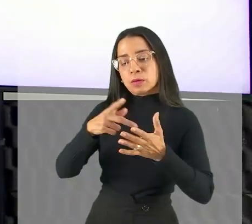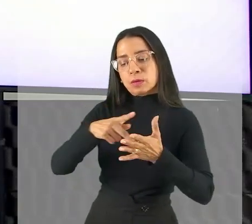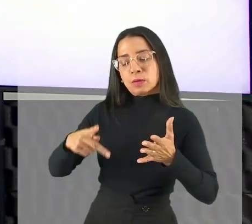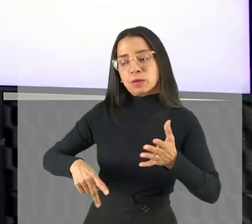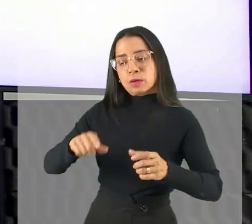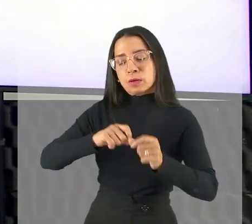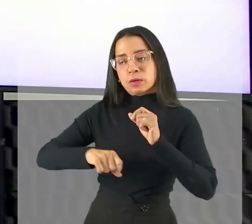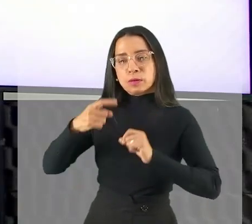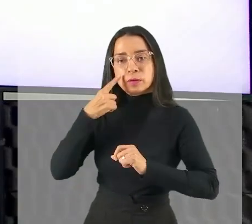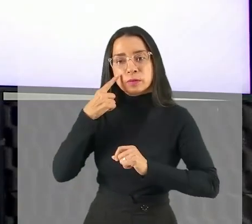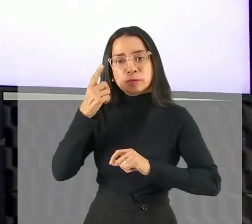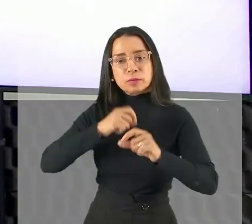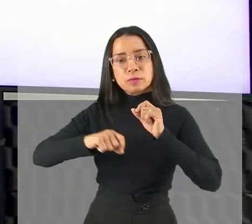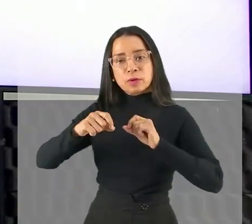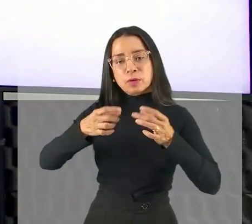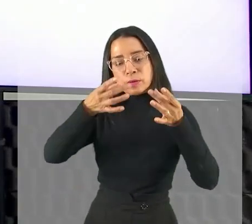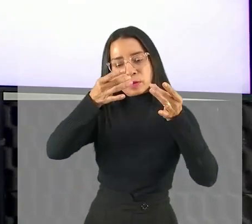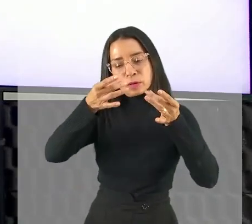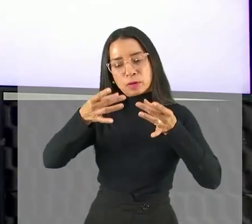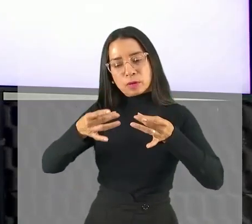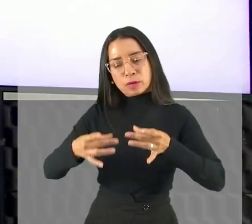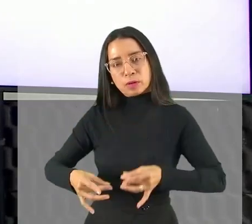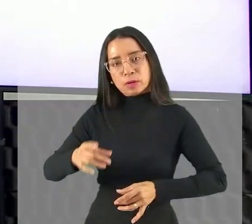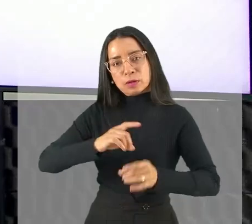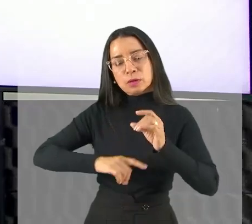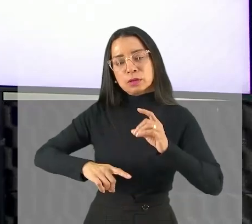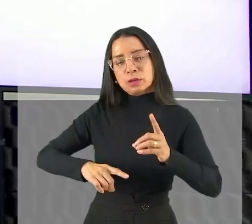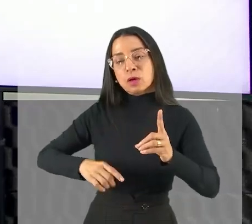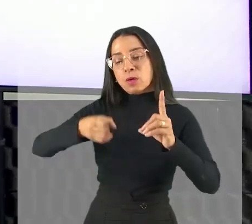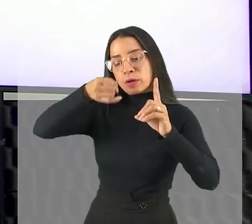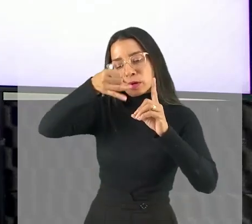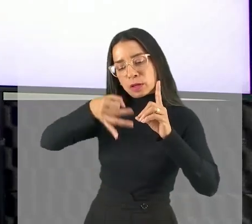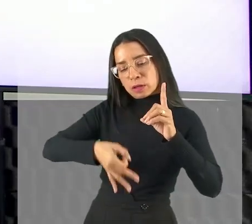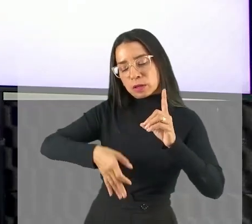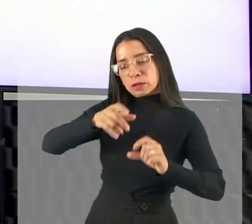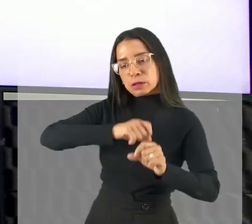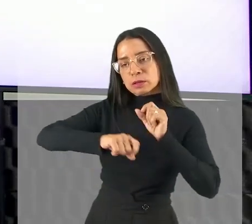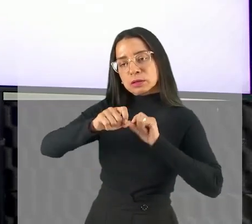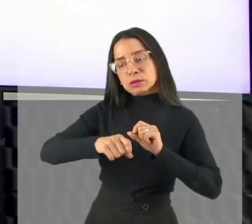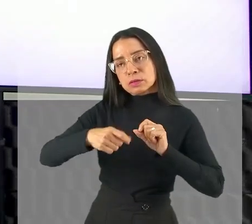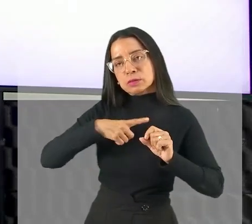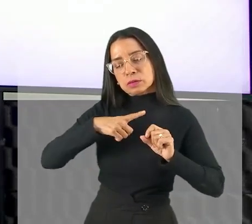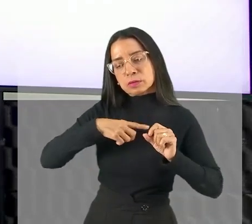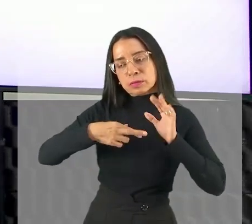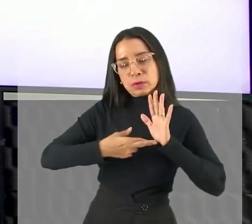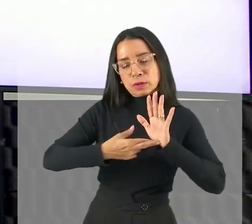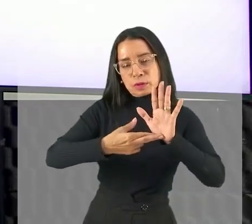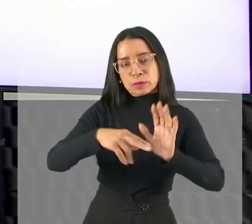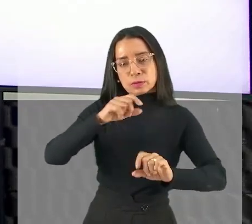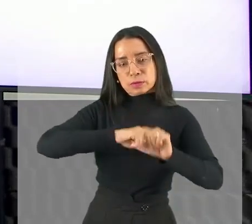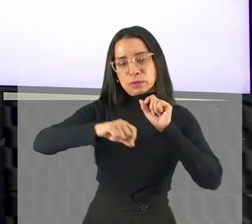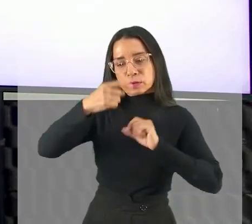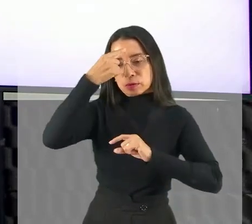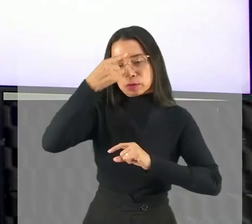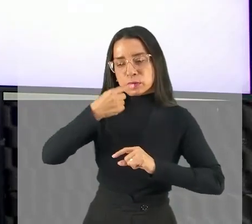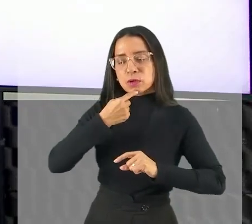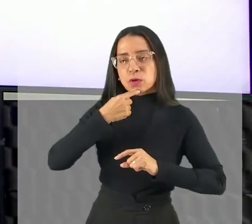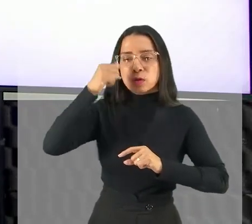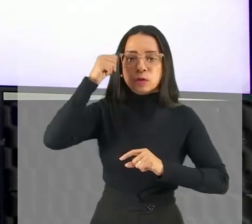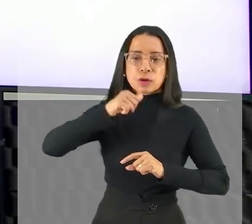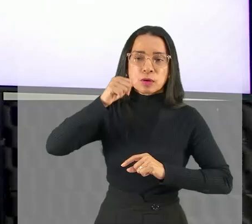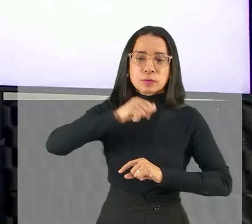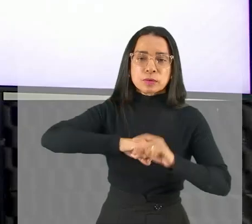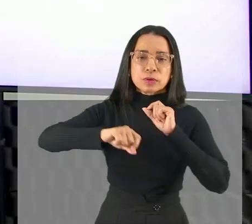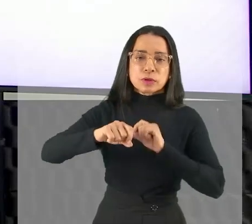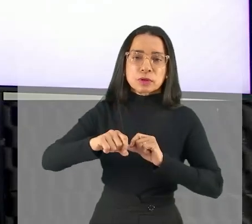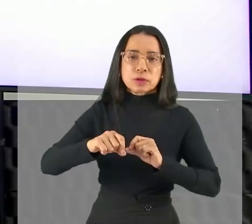está verificando uma descrição em que há uma representação da figura feminina, né? E se a gente está retratando aqui no romantismo,